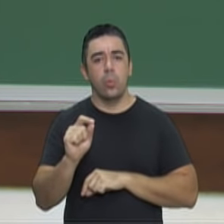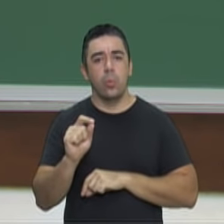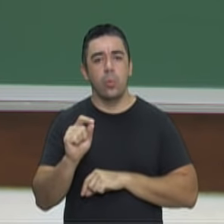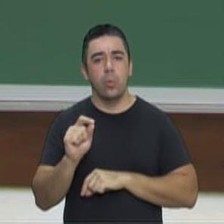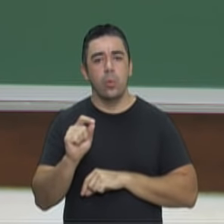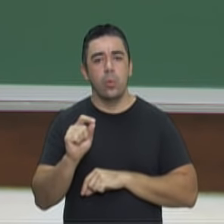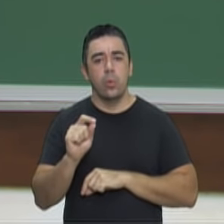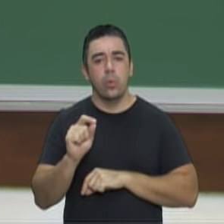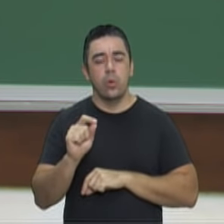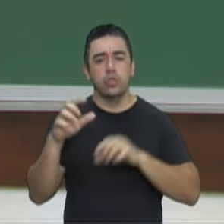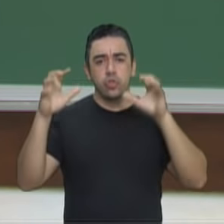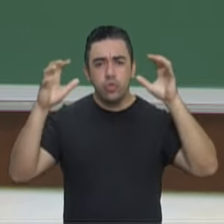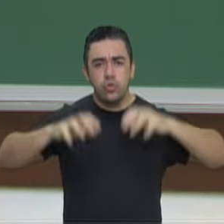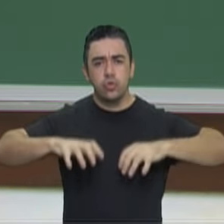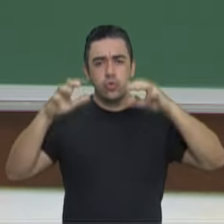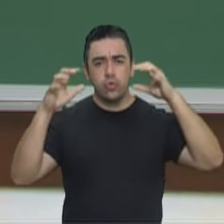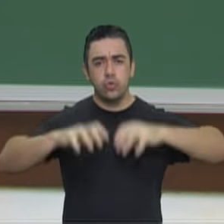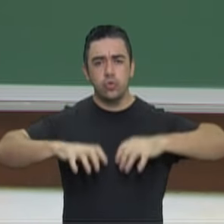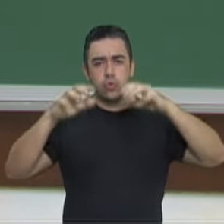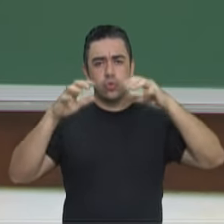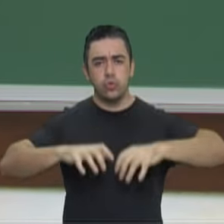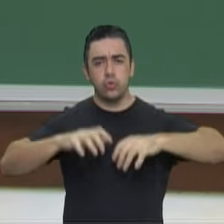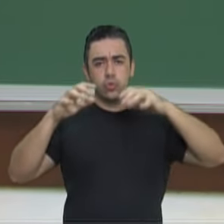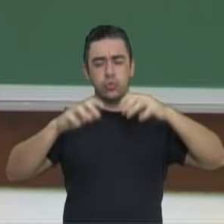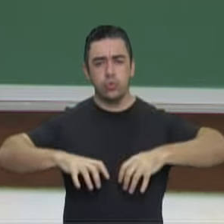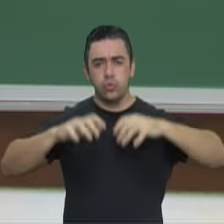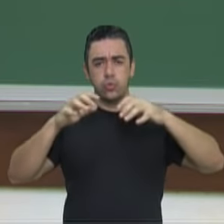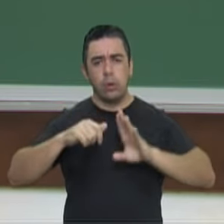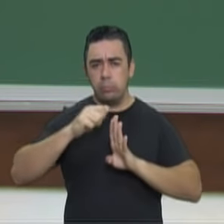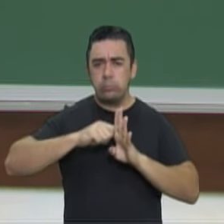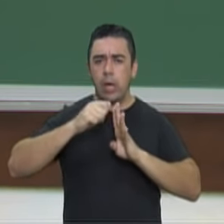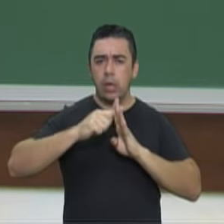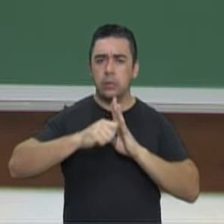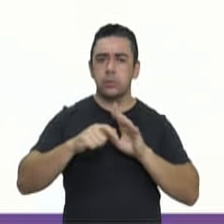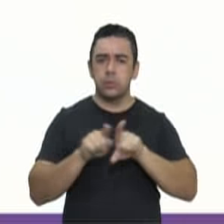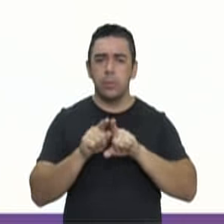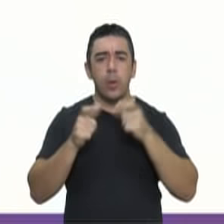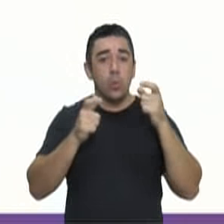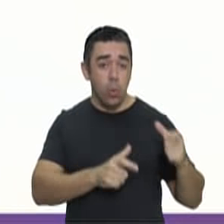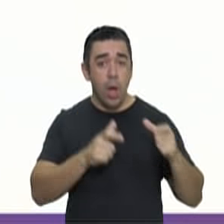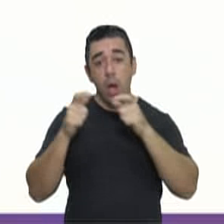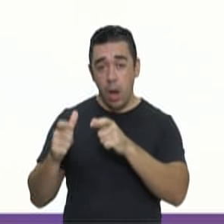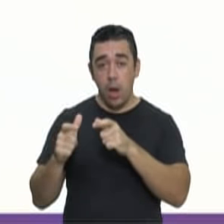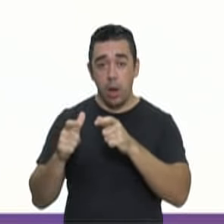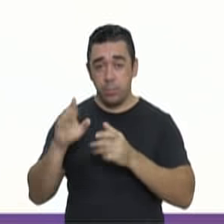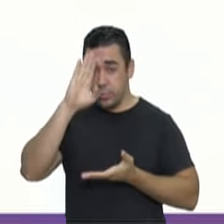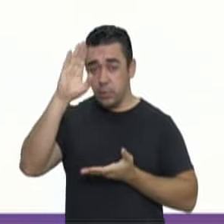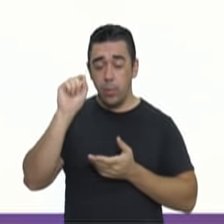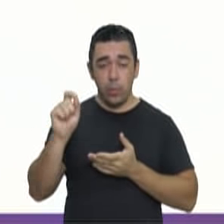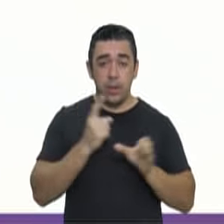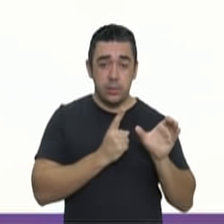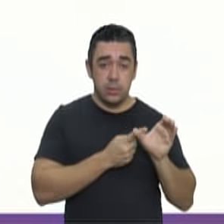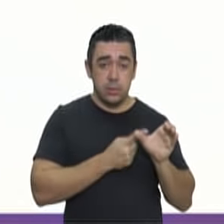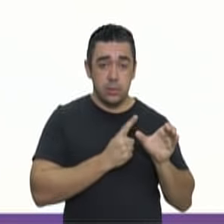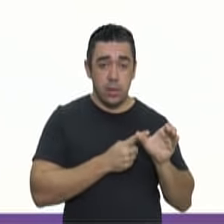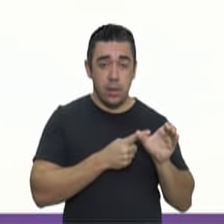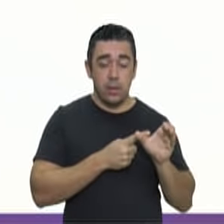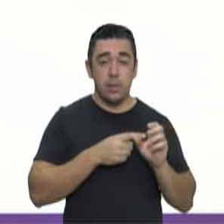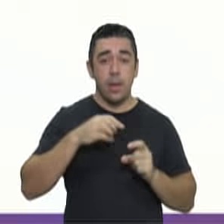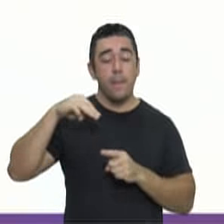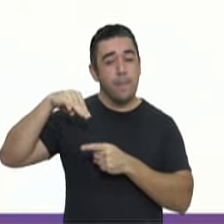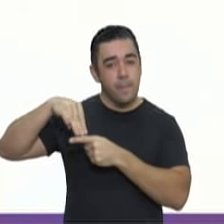uma quantidade de chuvas ao longo de todo o ano. Trago para você duas localidades que se destacam, cidade de